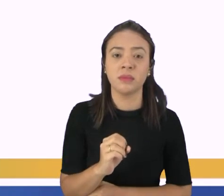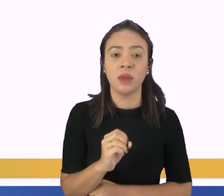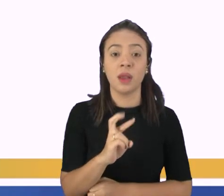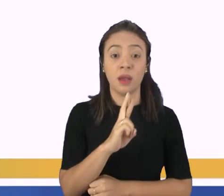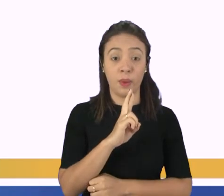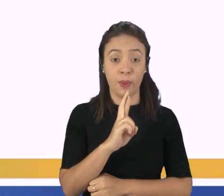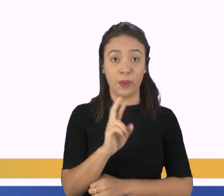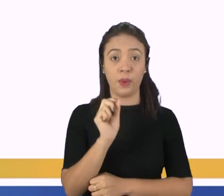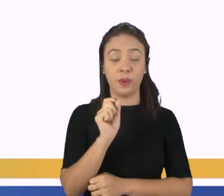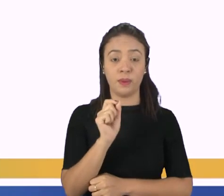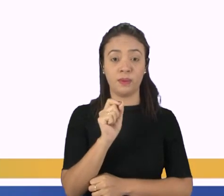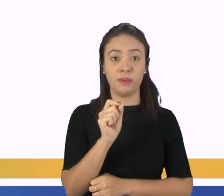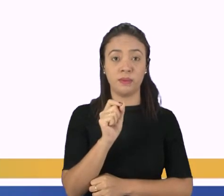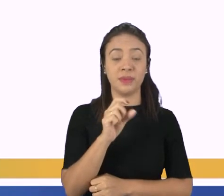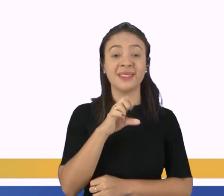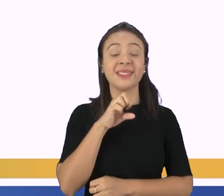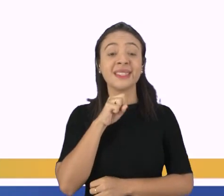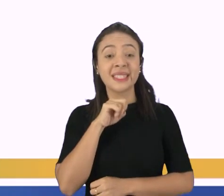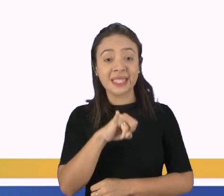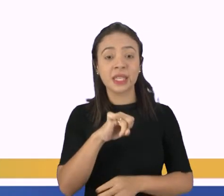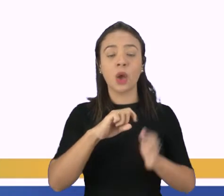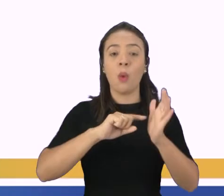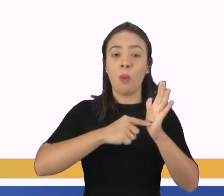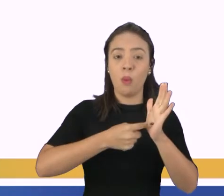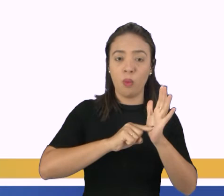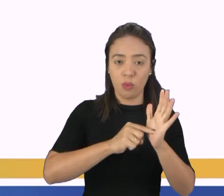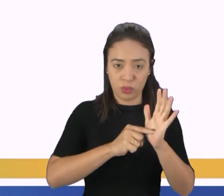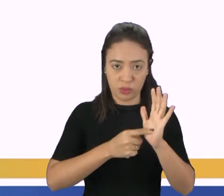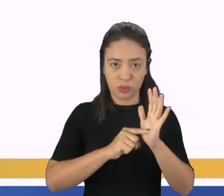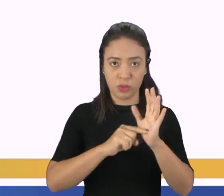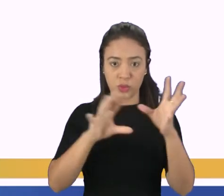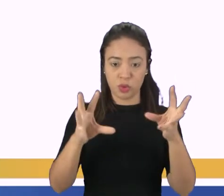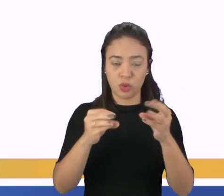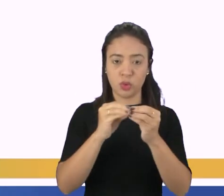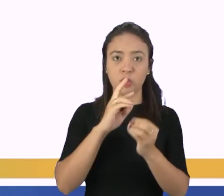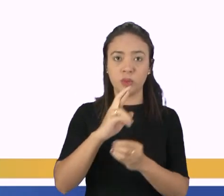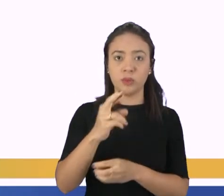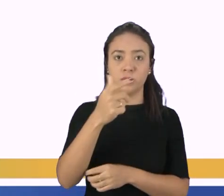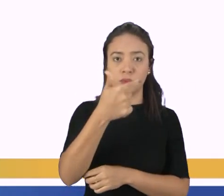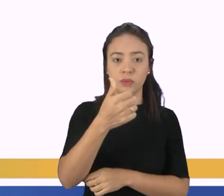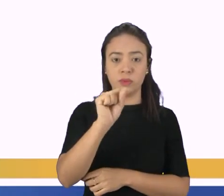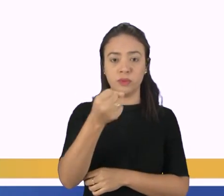π. Quando você executa esse produto, a resposta é